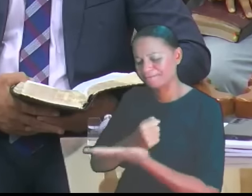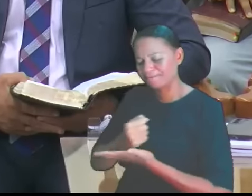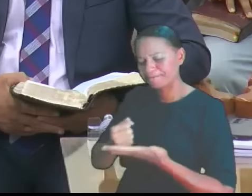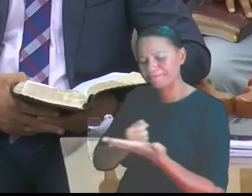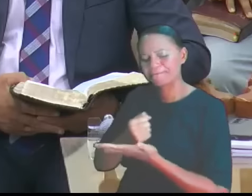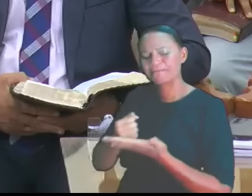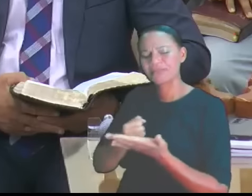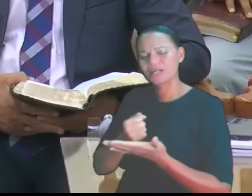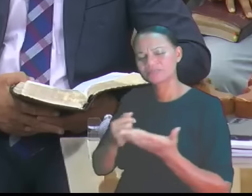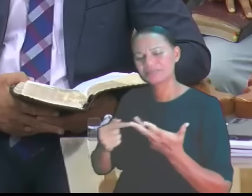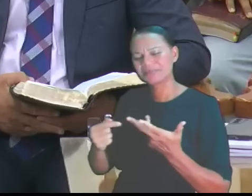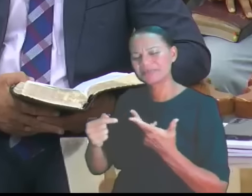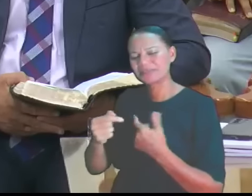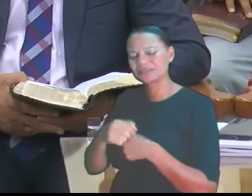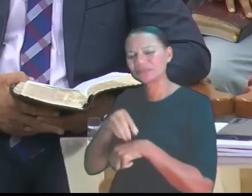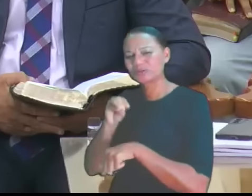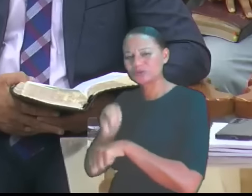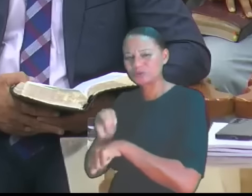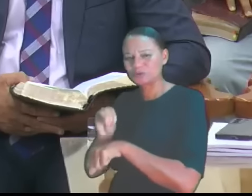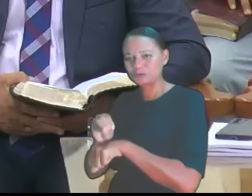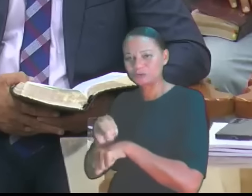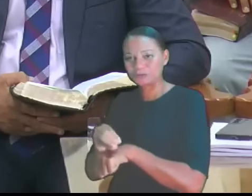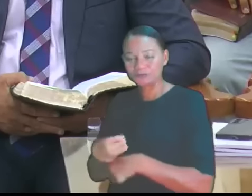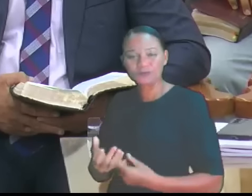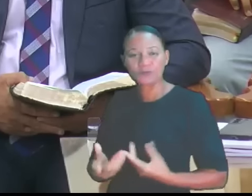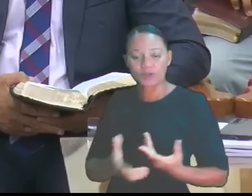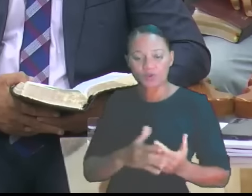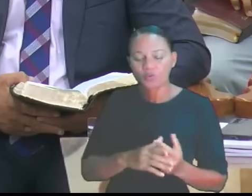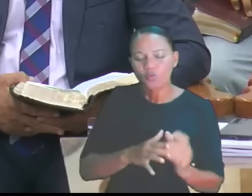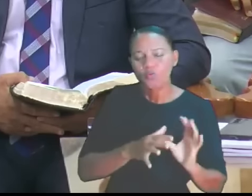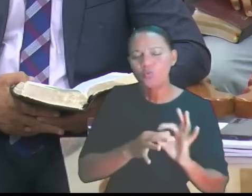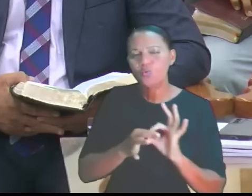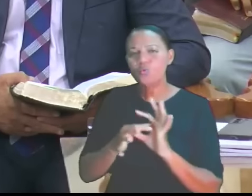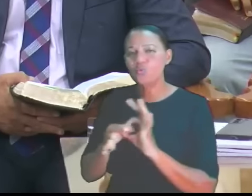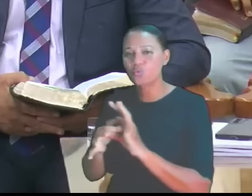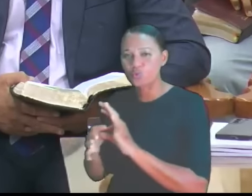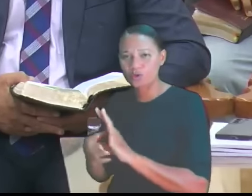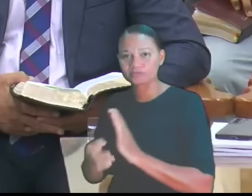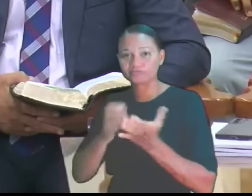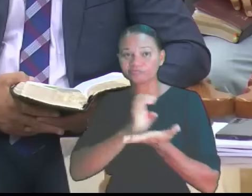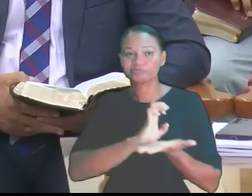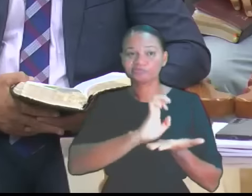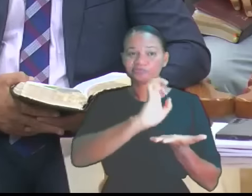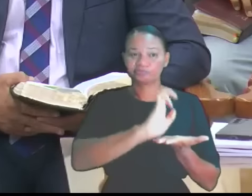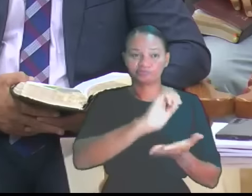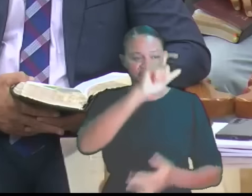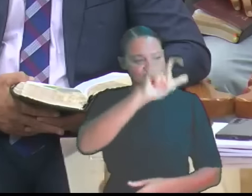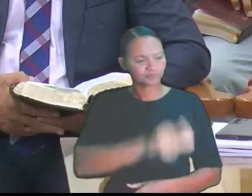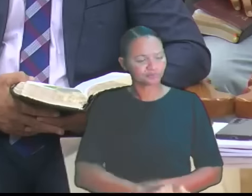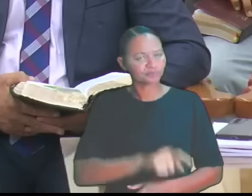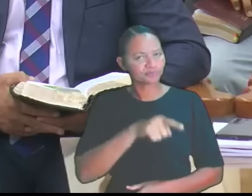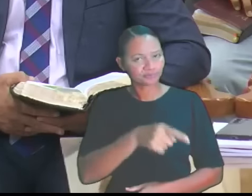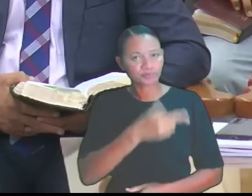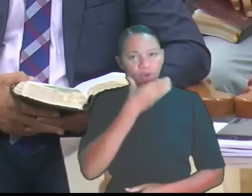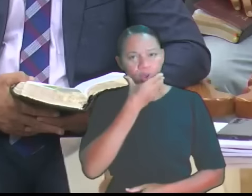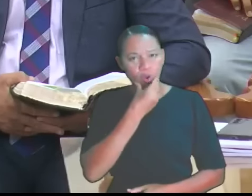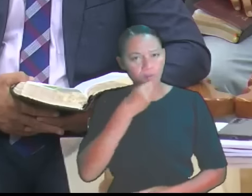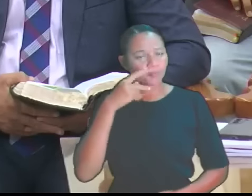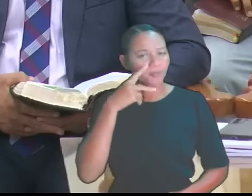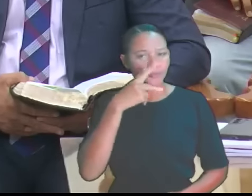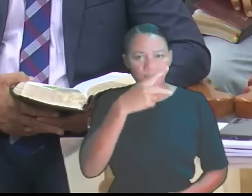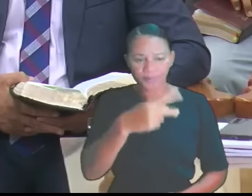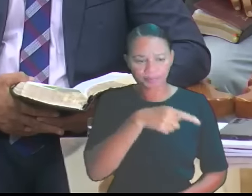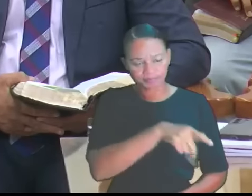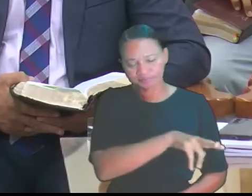ser provedor. O contexto aqui é Elias, o profeta. Elias